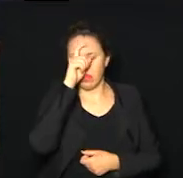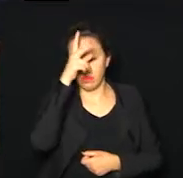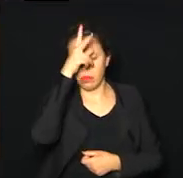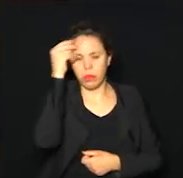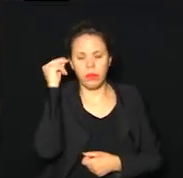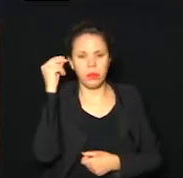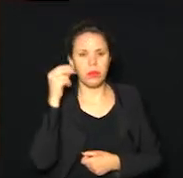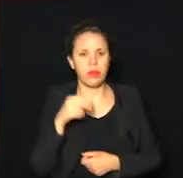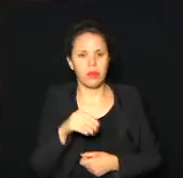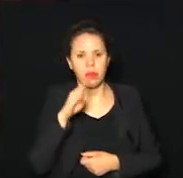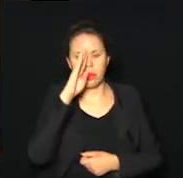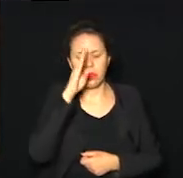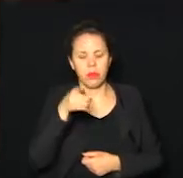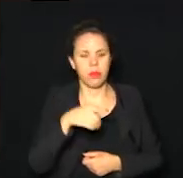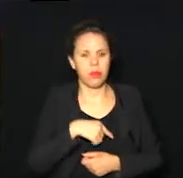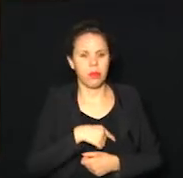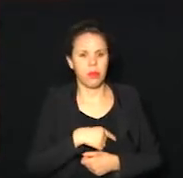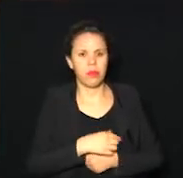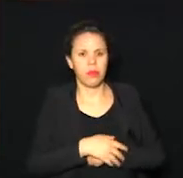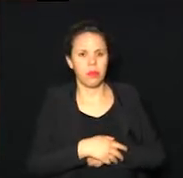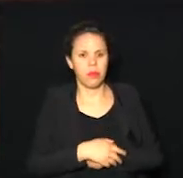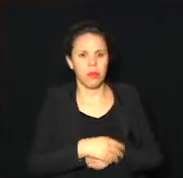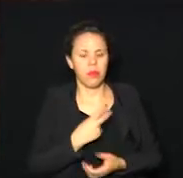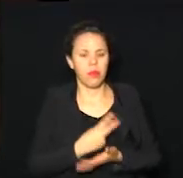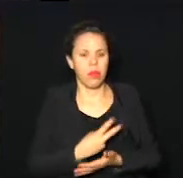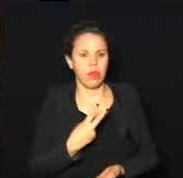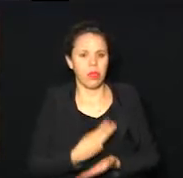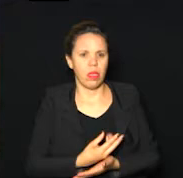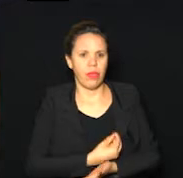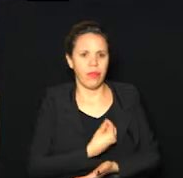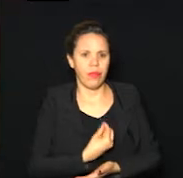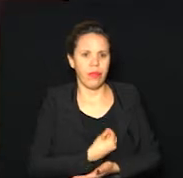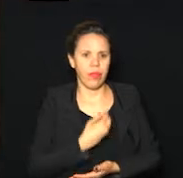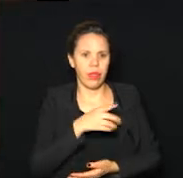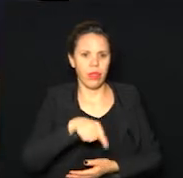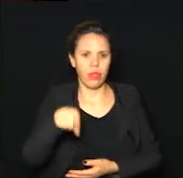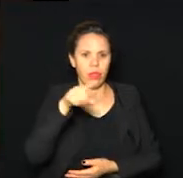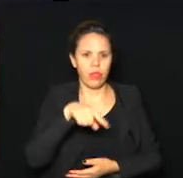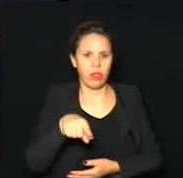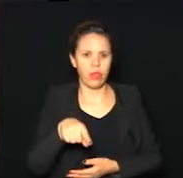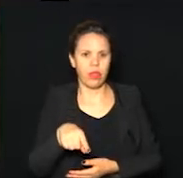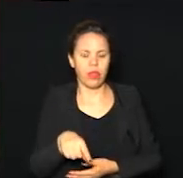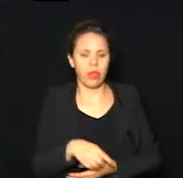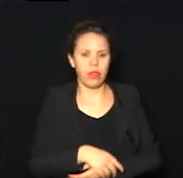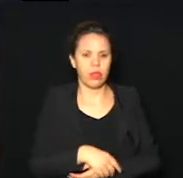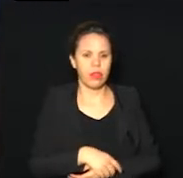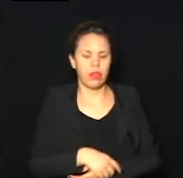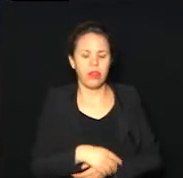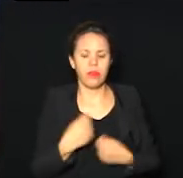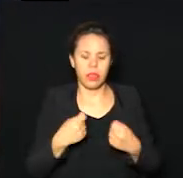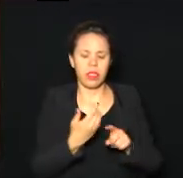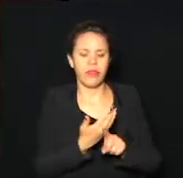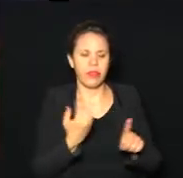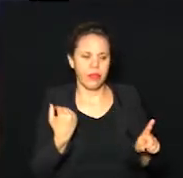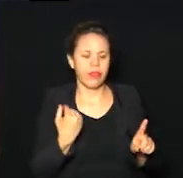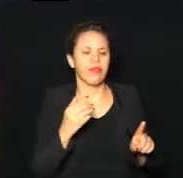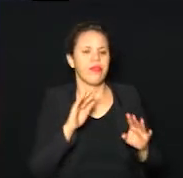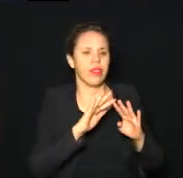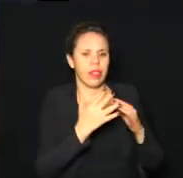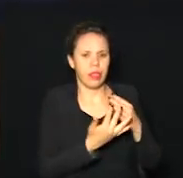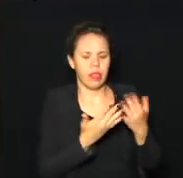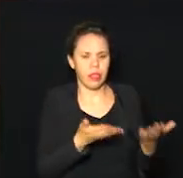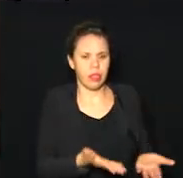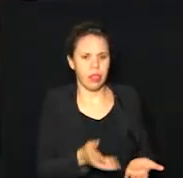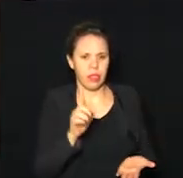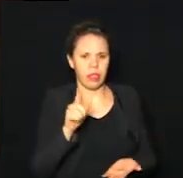públicos, principalmente, não tem condição de manter a vida de vocês. É por isso que tem que ficar no isolamento social. E para isso,